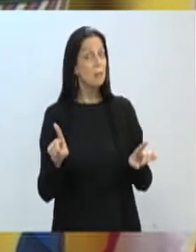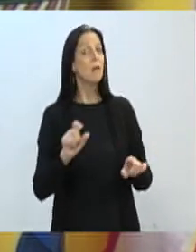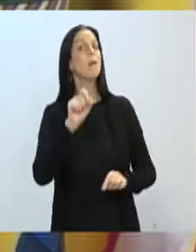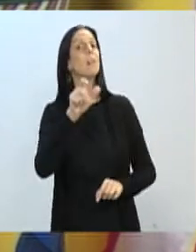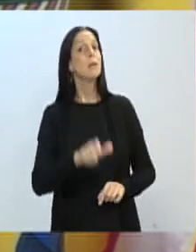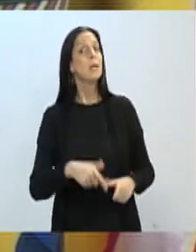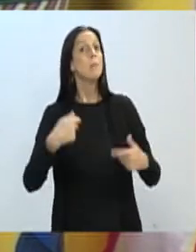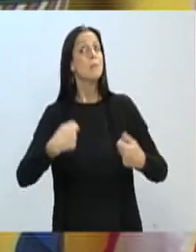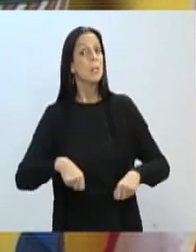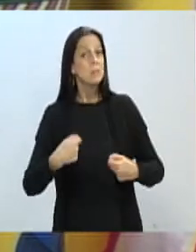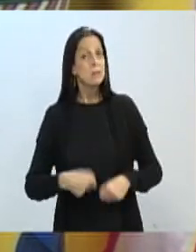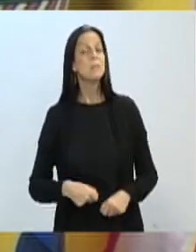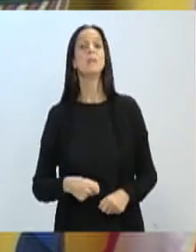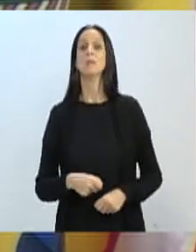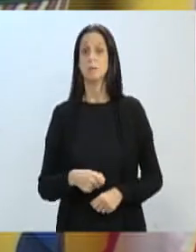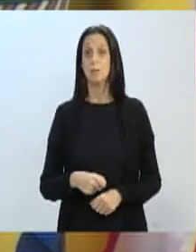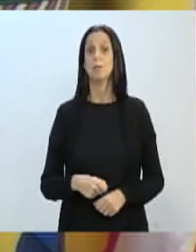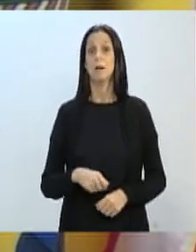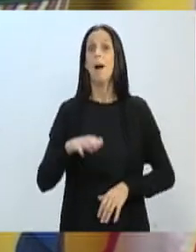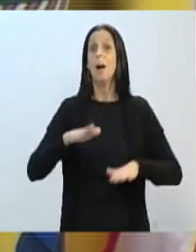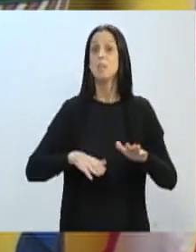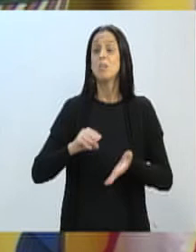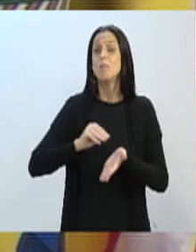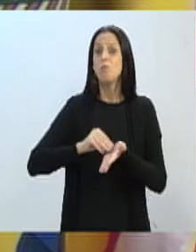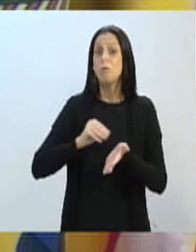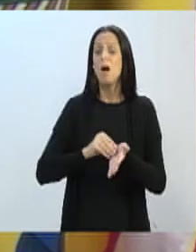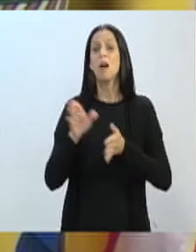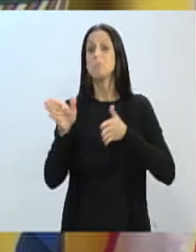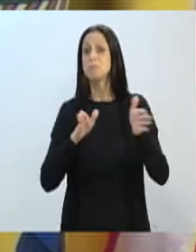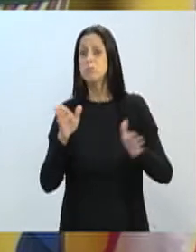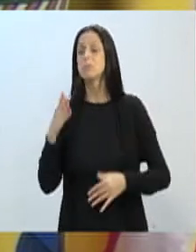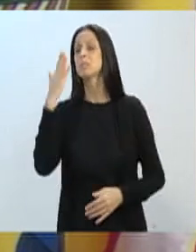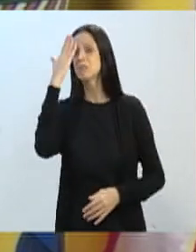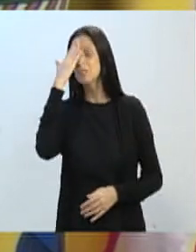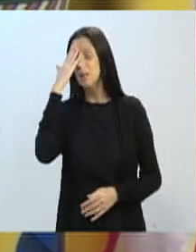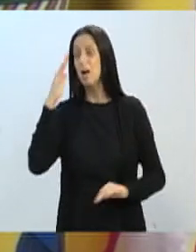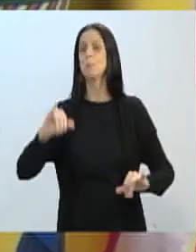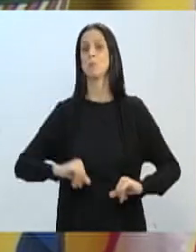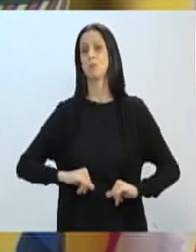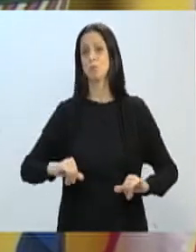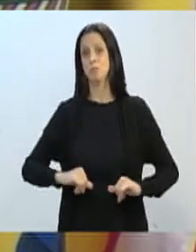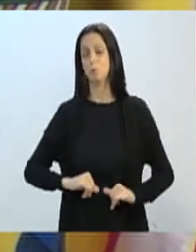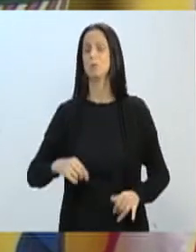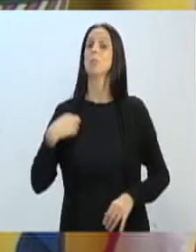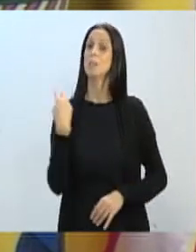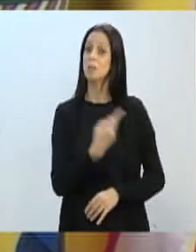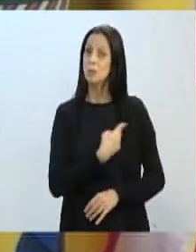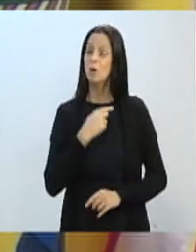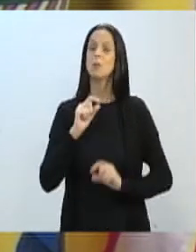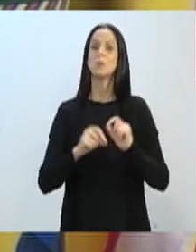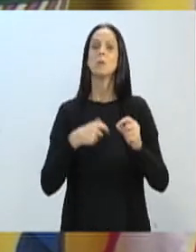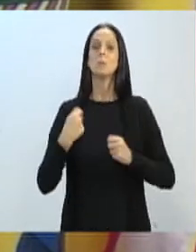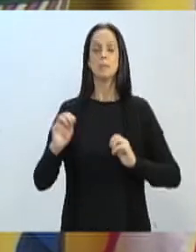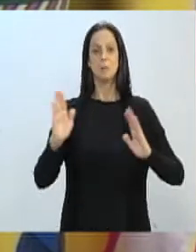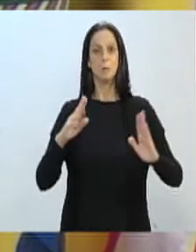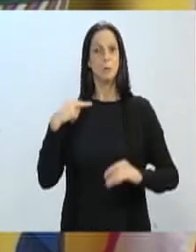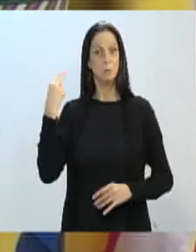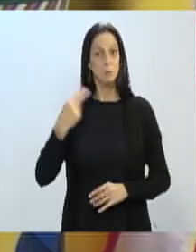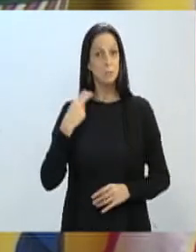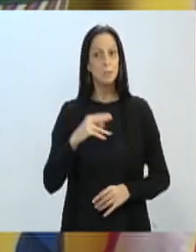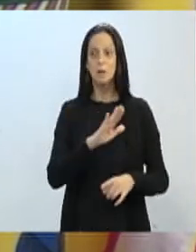é dificuldade de não ter acesso sabe quanto está dolorido eu acho que a gente tem que colocar os nossos mandatos à disposição